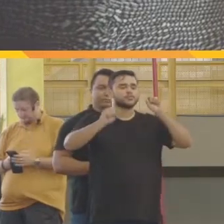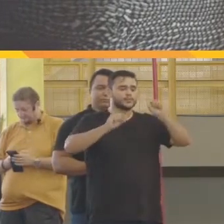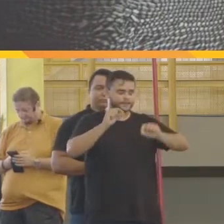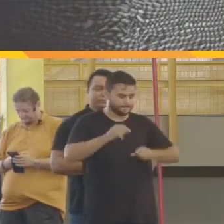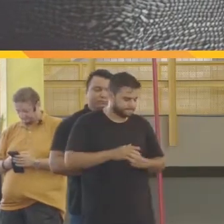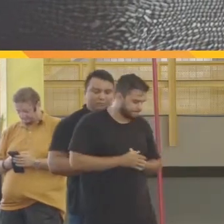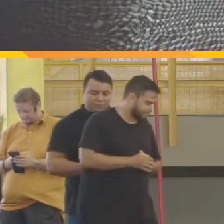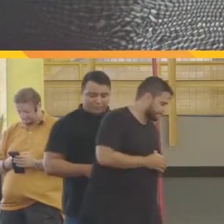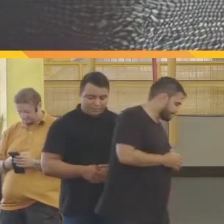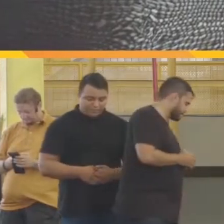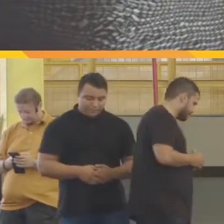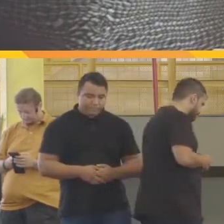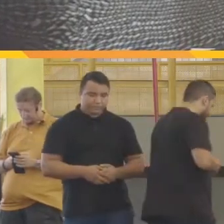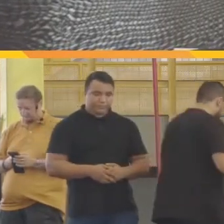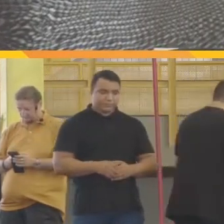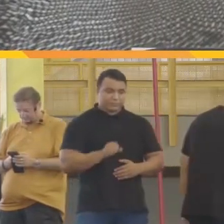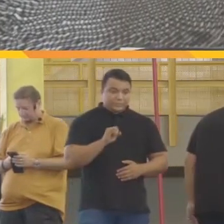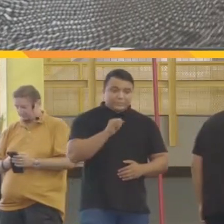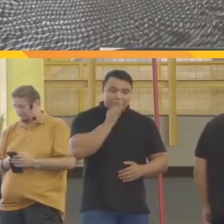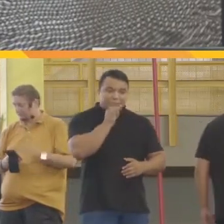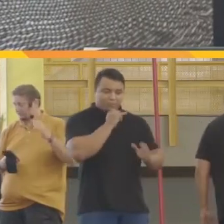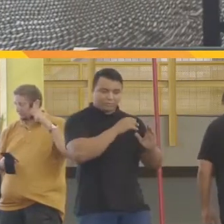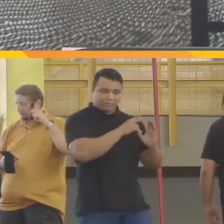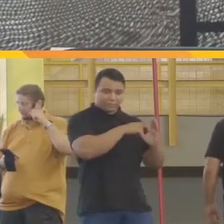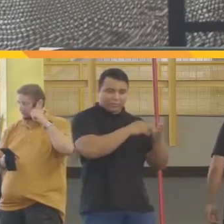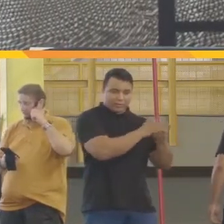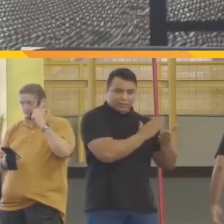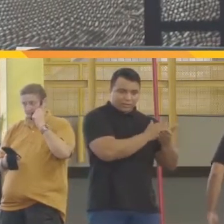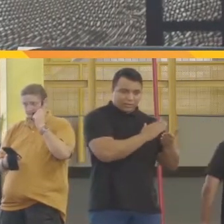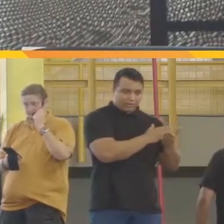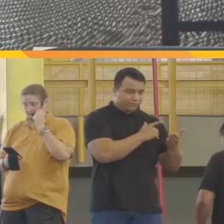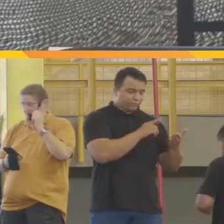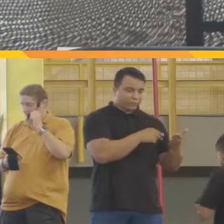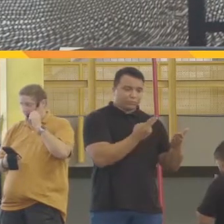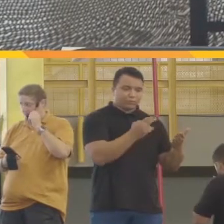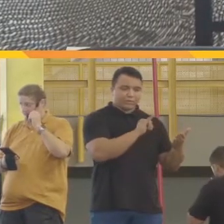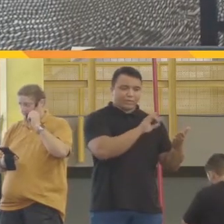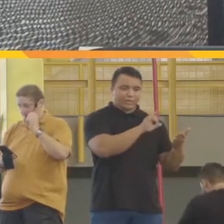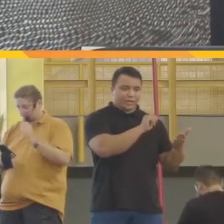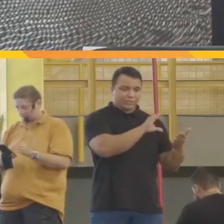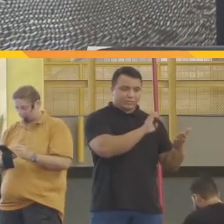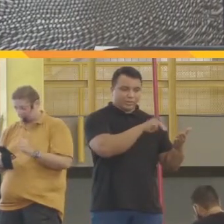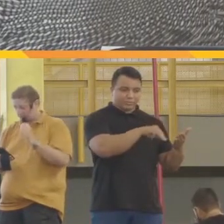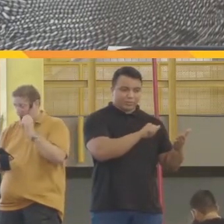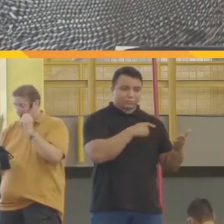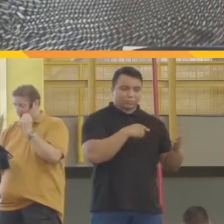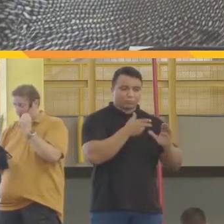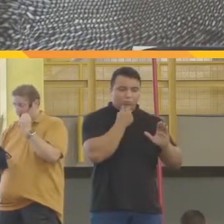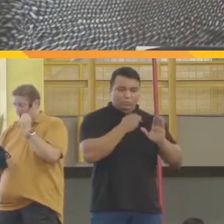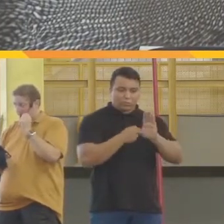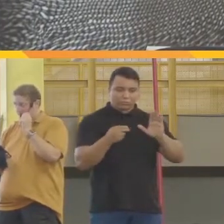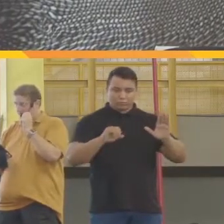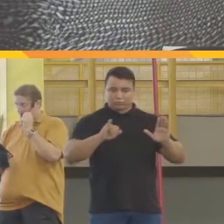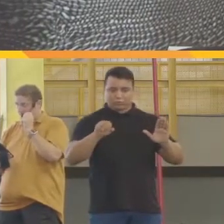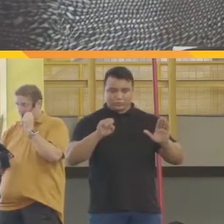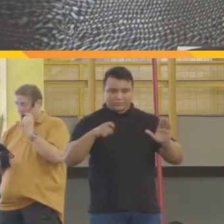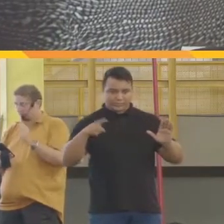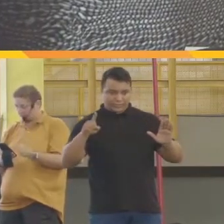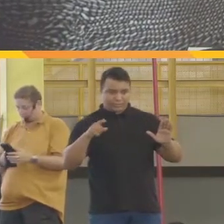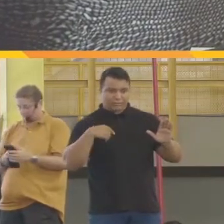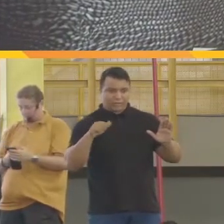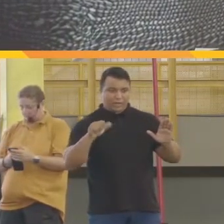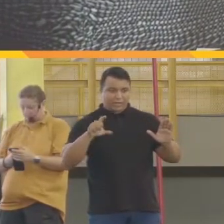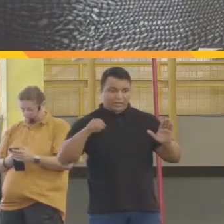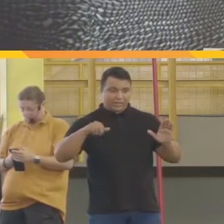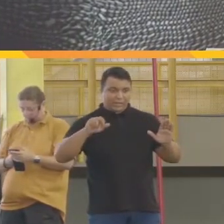encontra exatamente a mesma coisa. Iracema de José de Alencar é um livro dotado de muita